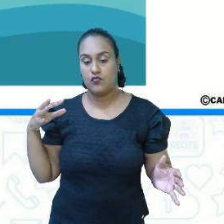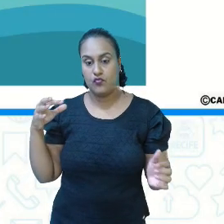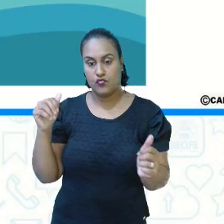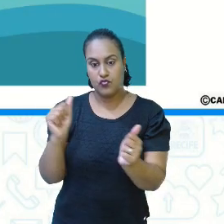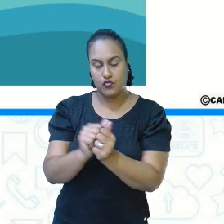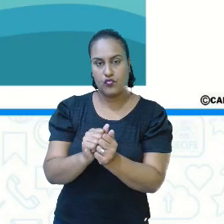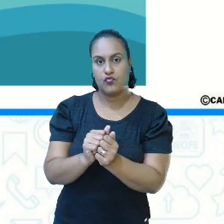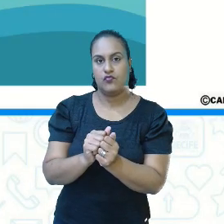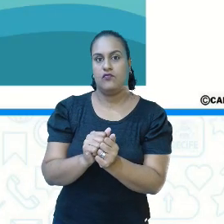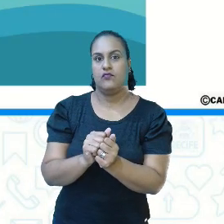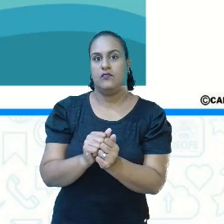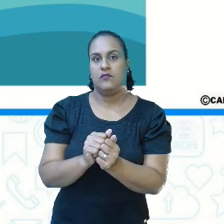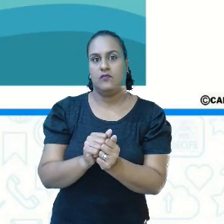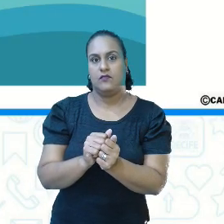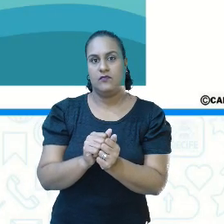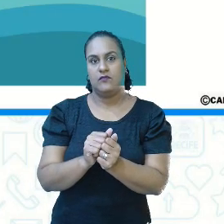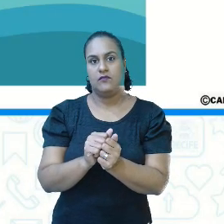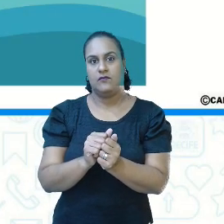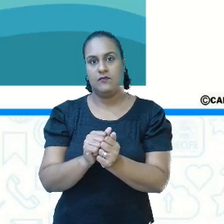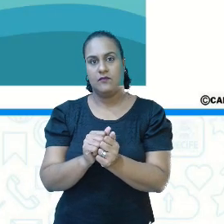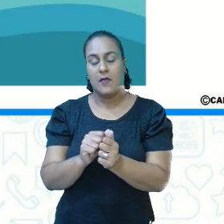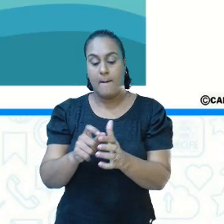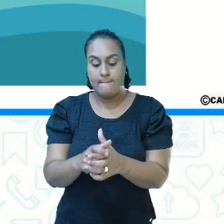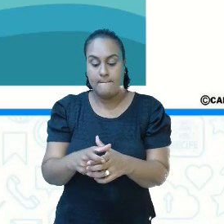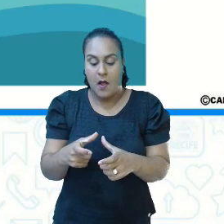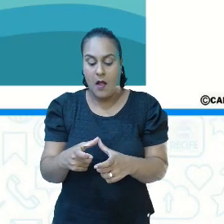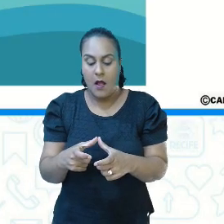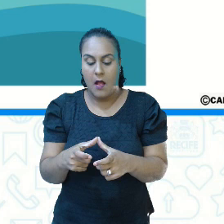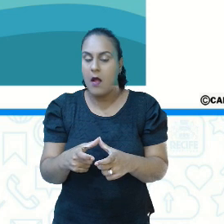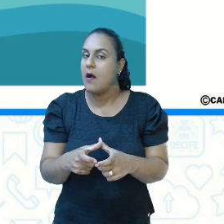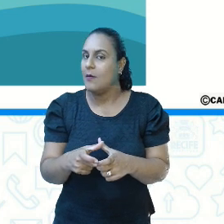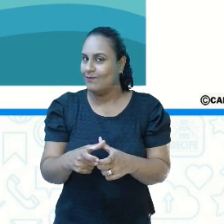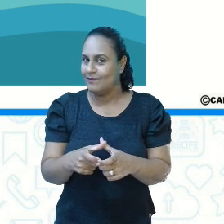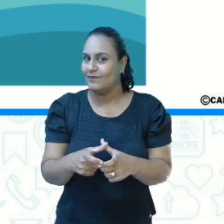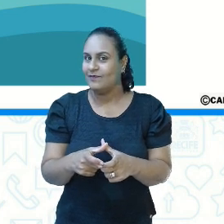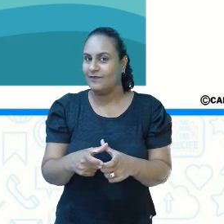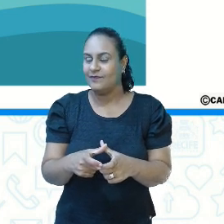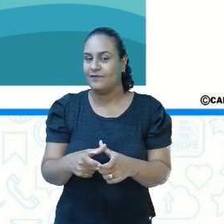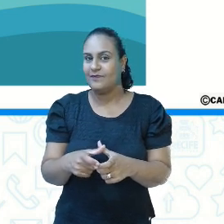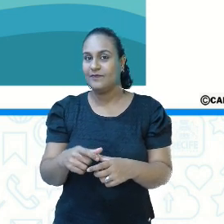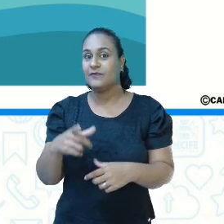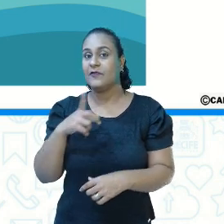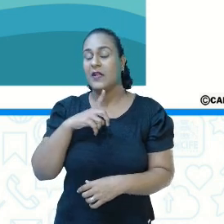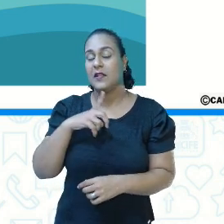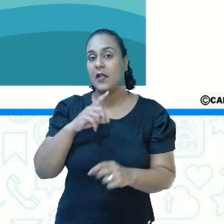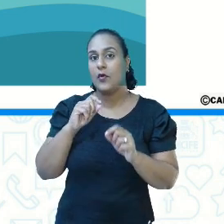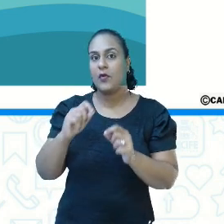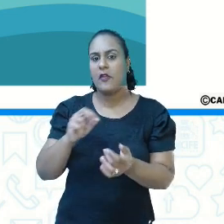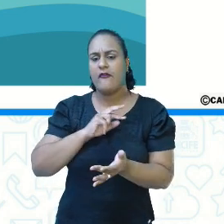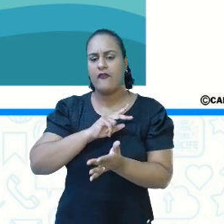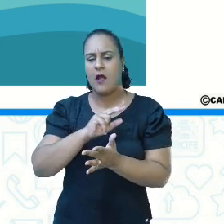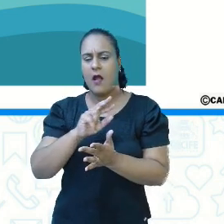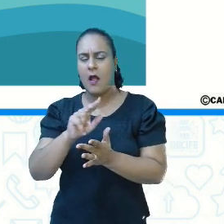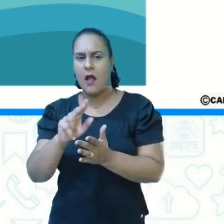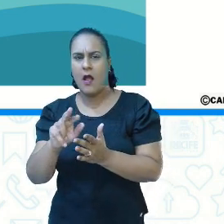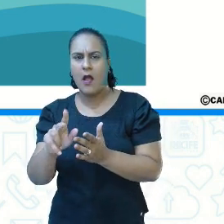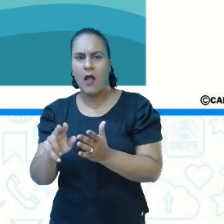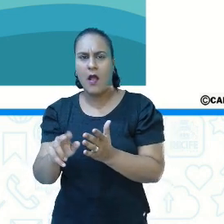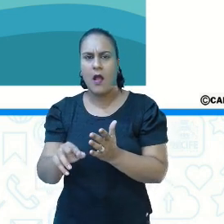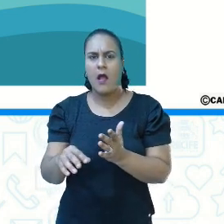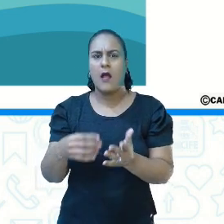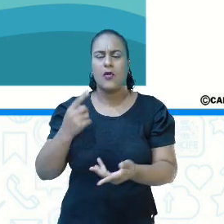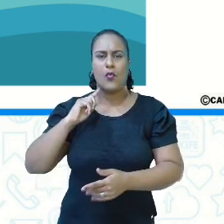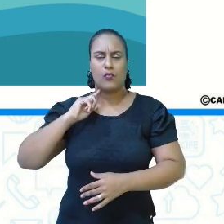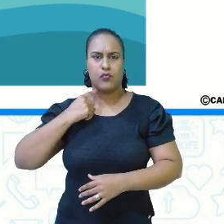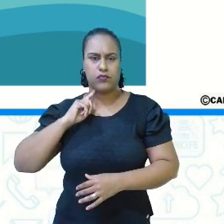em pedaços maiores. Pois é. Então a gente vai ter diversos dejetos, diversos detritos ali no